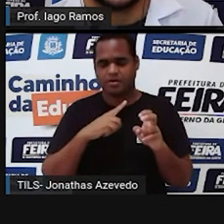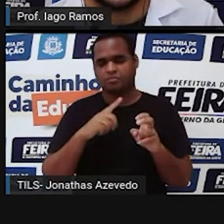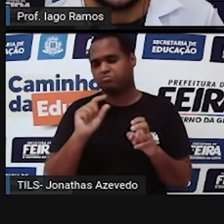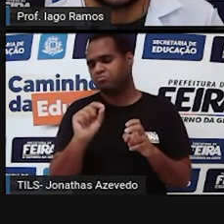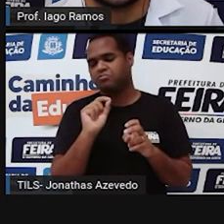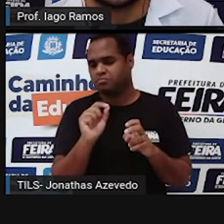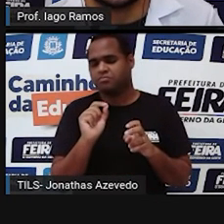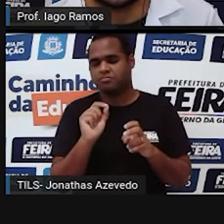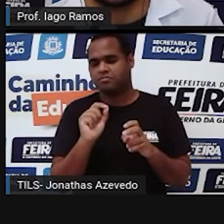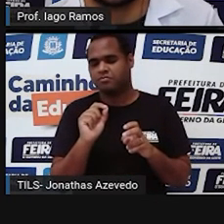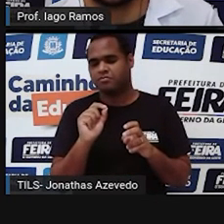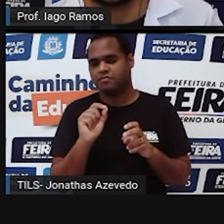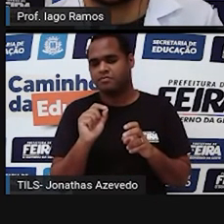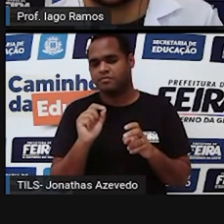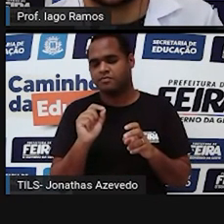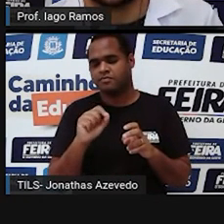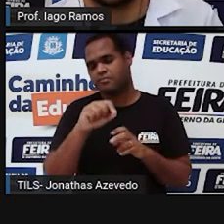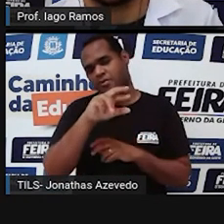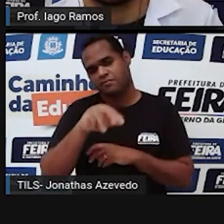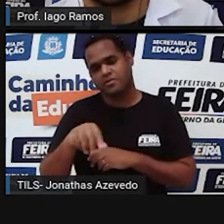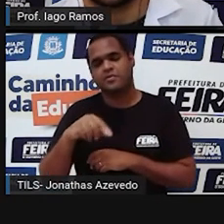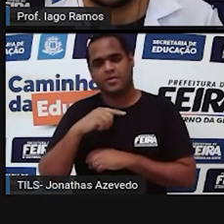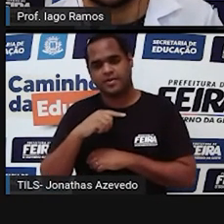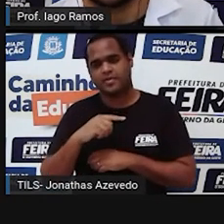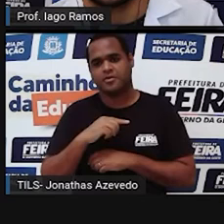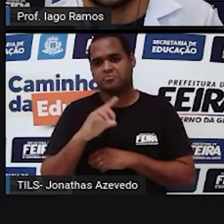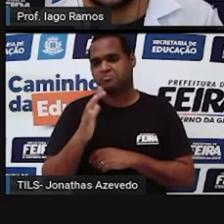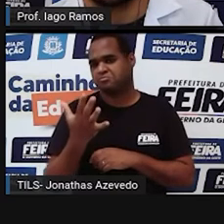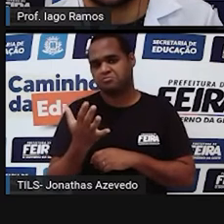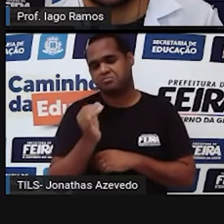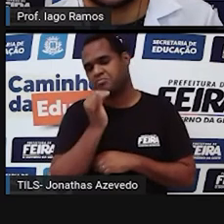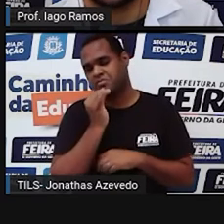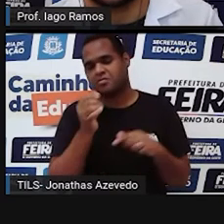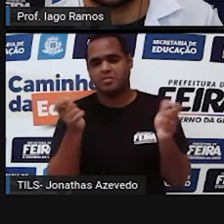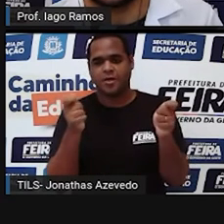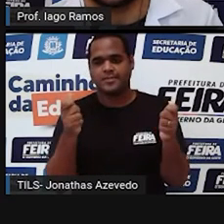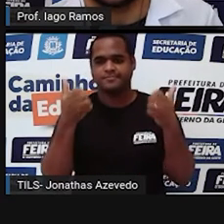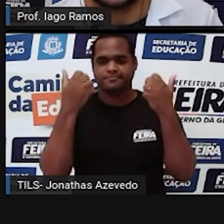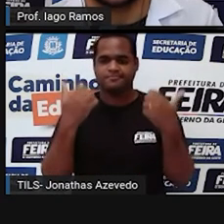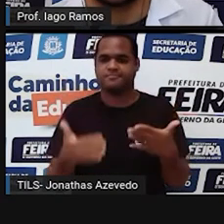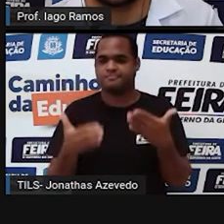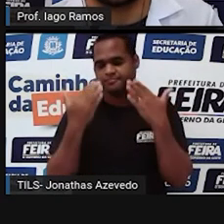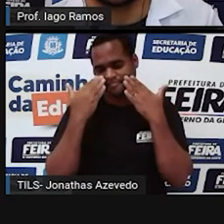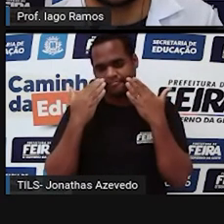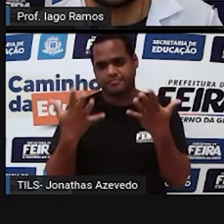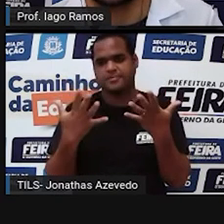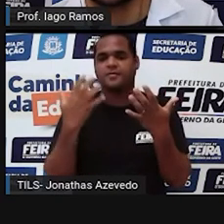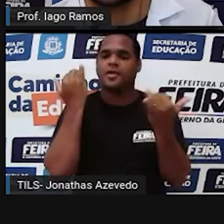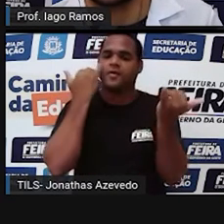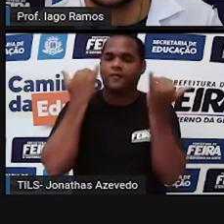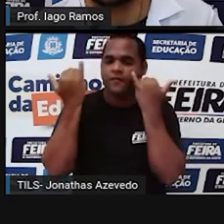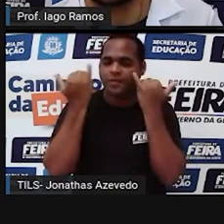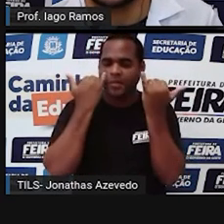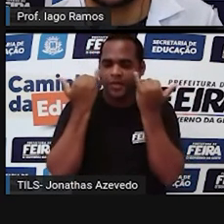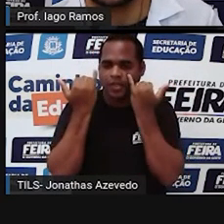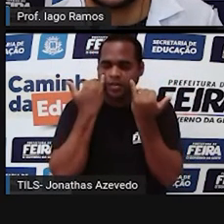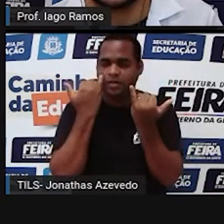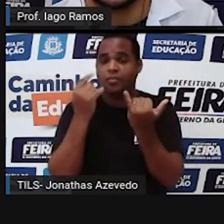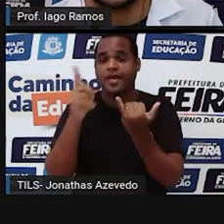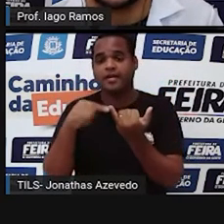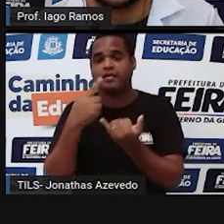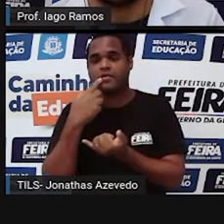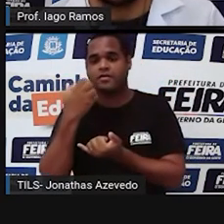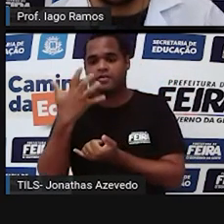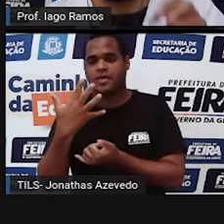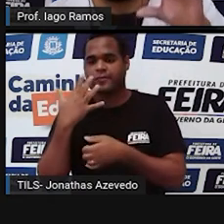ó. Esses itenzinhos aqui, né? Que representam as informações que o gráfico quer